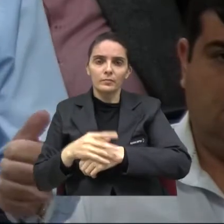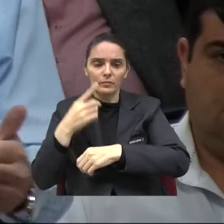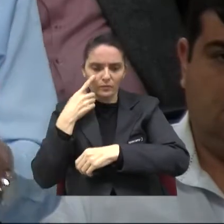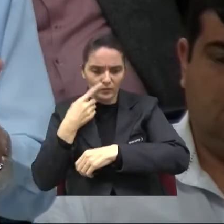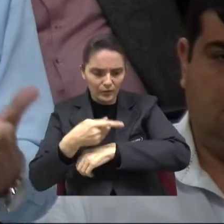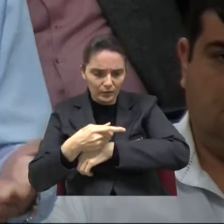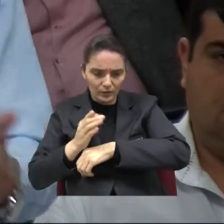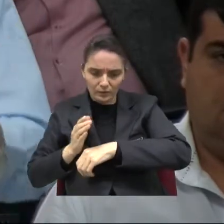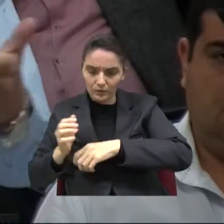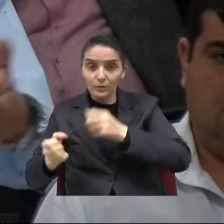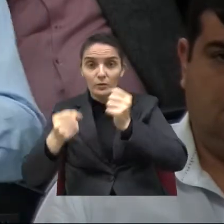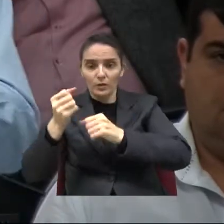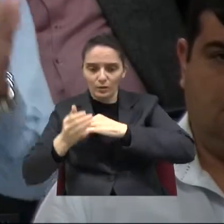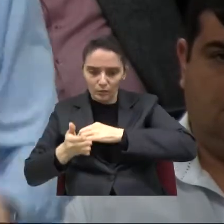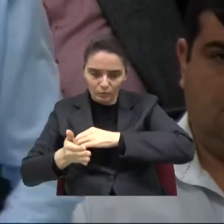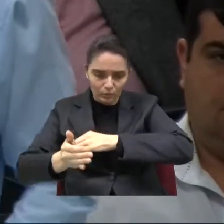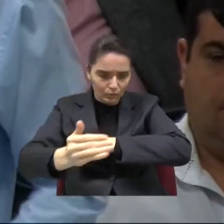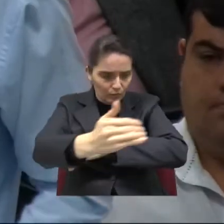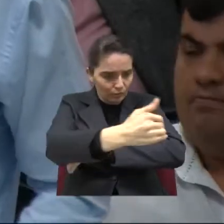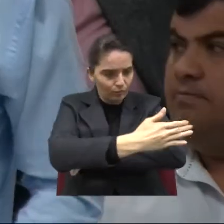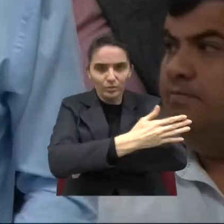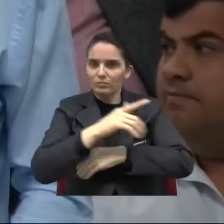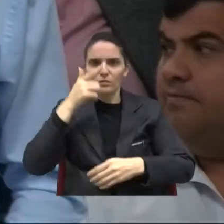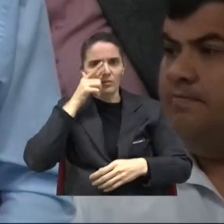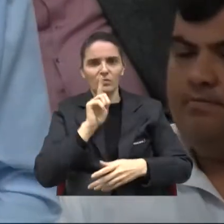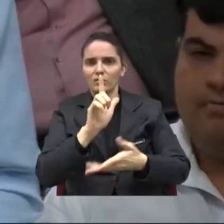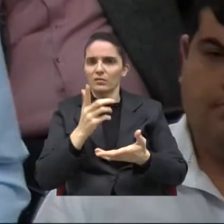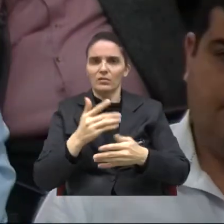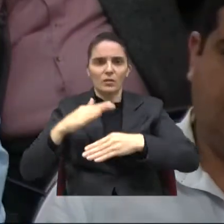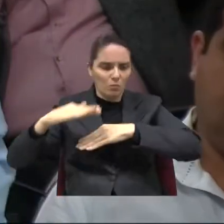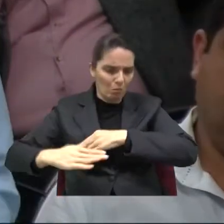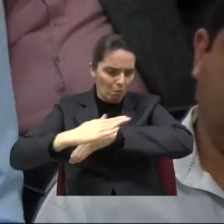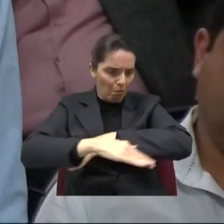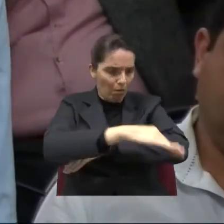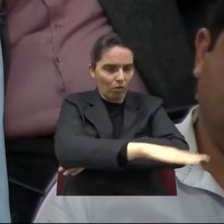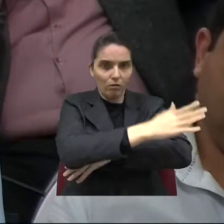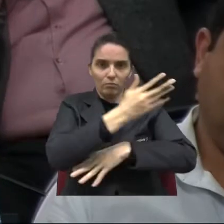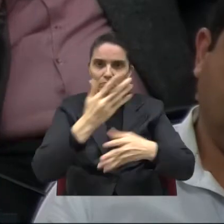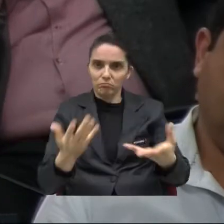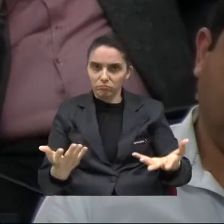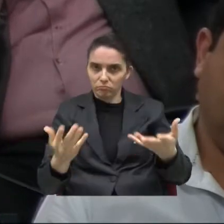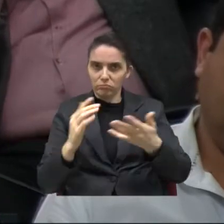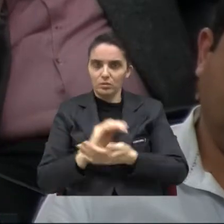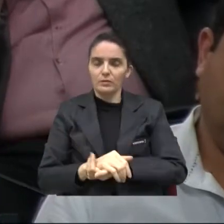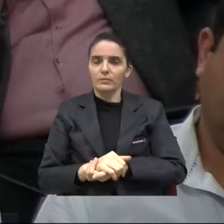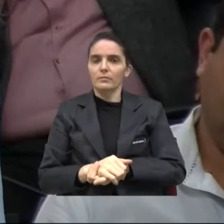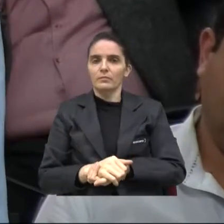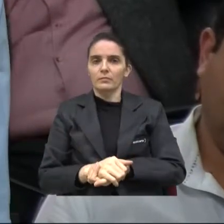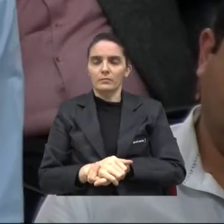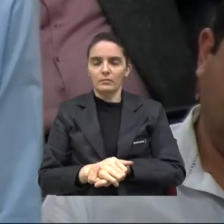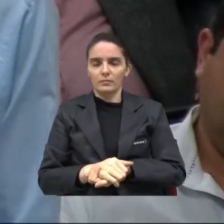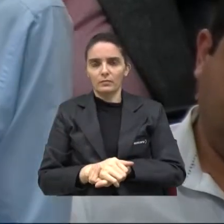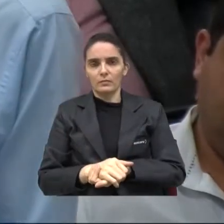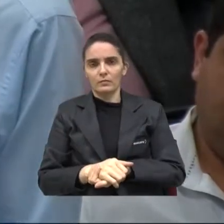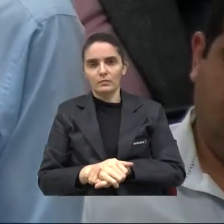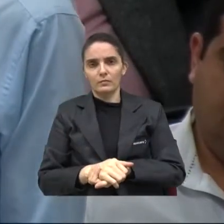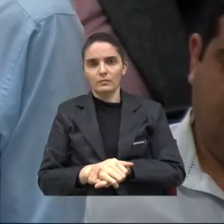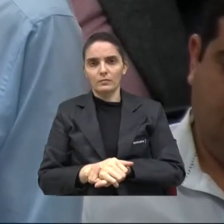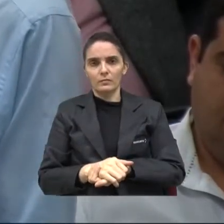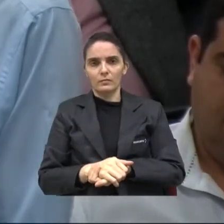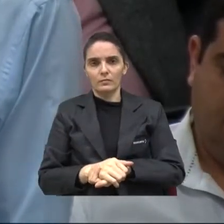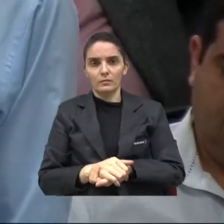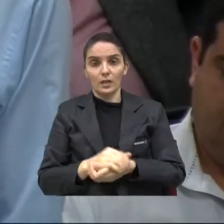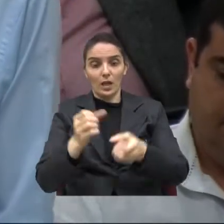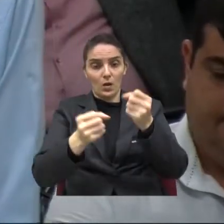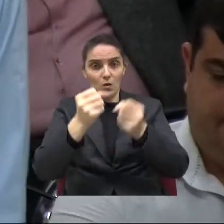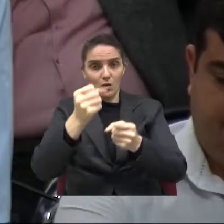de atrás, correndo 40, não consegue desviar, passa por cima. E até quando você quebra o carro,